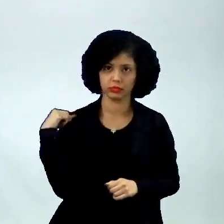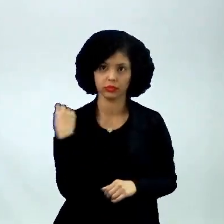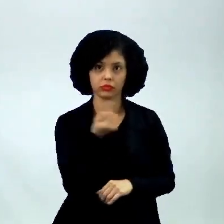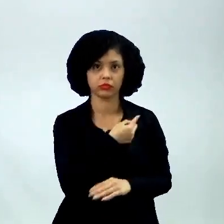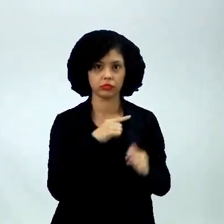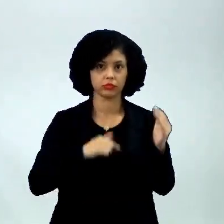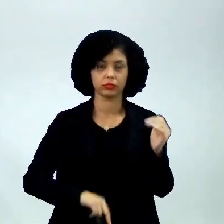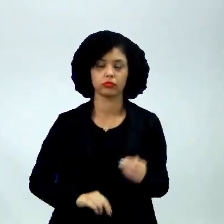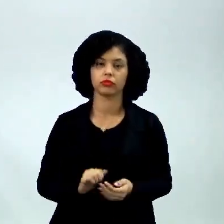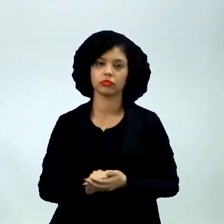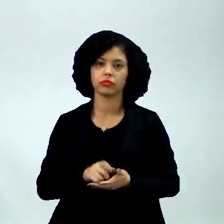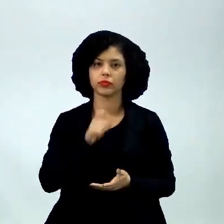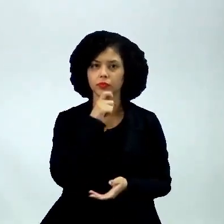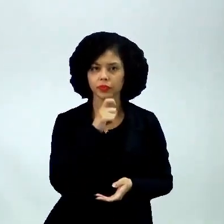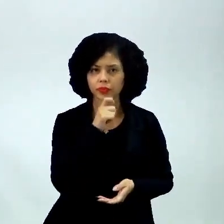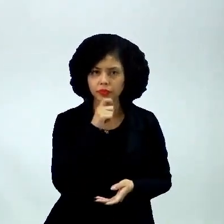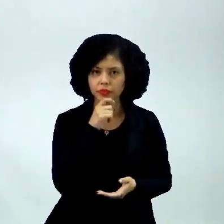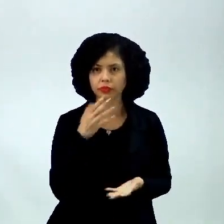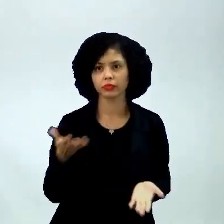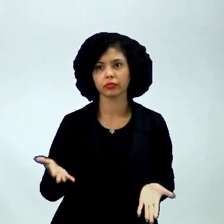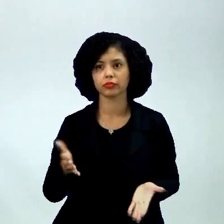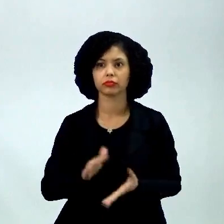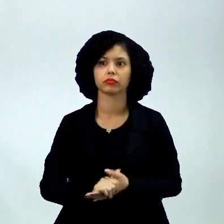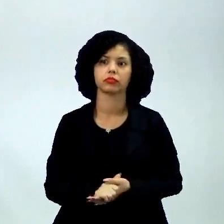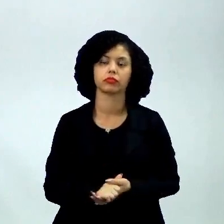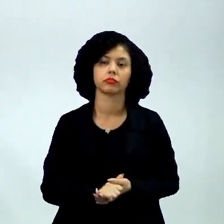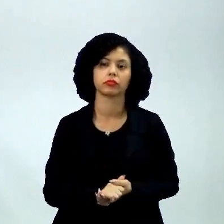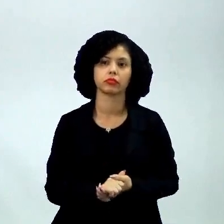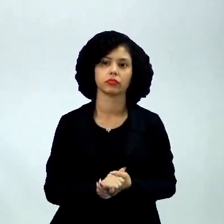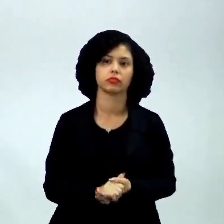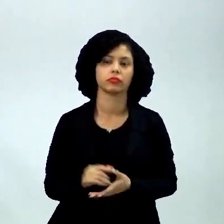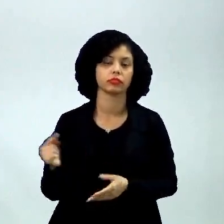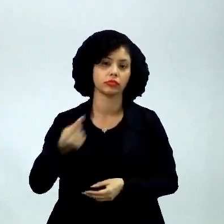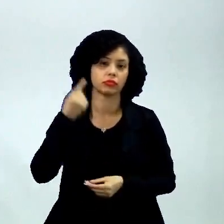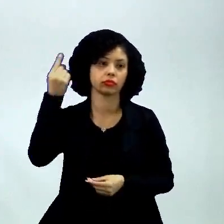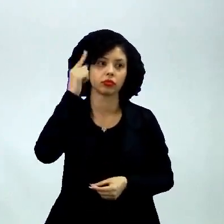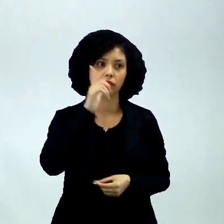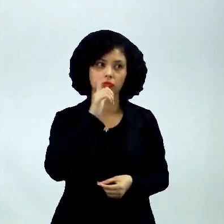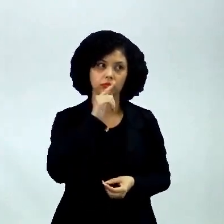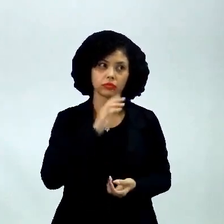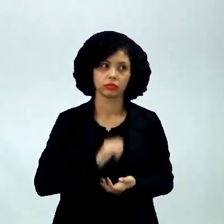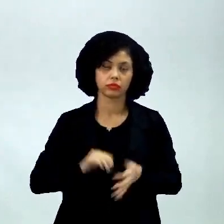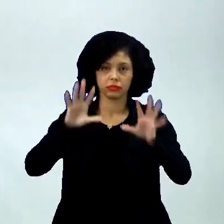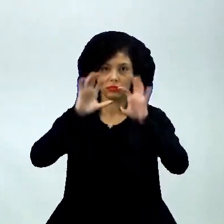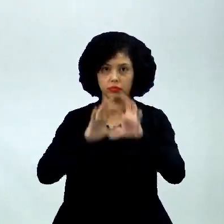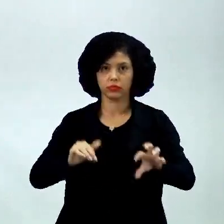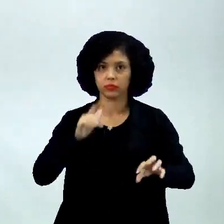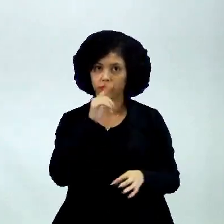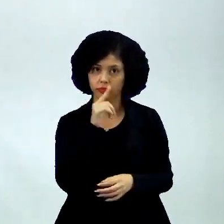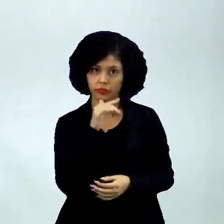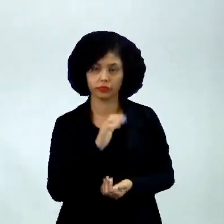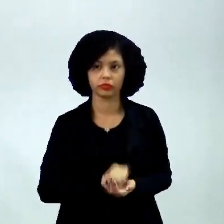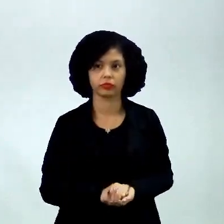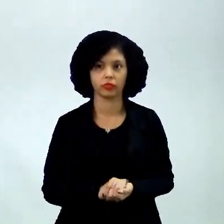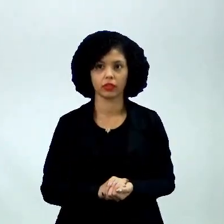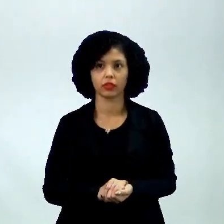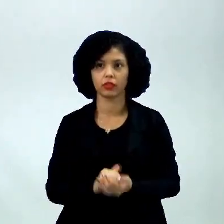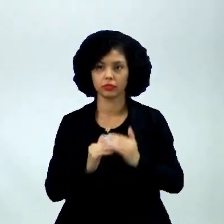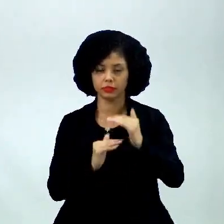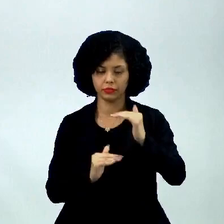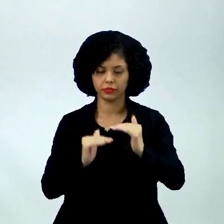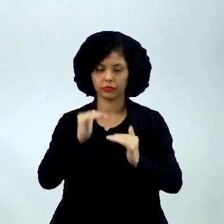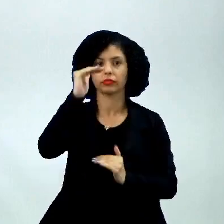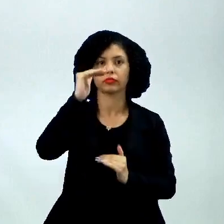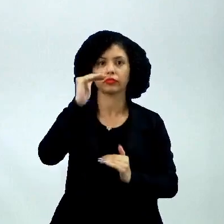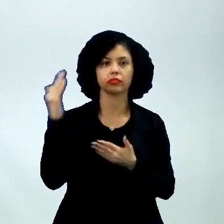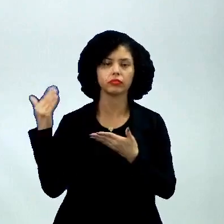gente for, mais frio vai ser? Então, quanto mais alta aí a água evapora ou ela transpira, ela vai subir